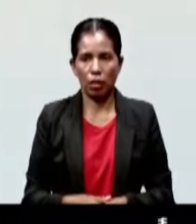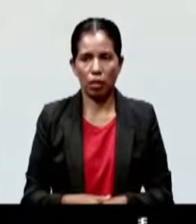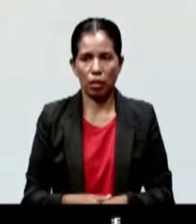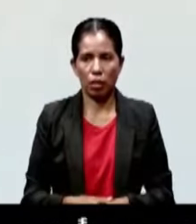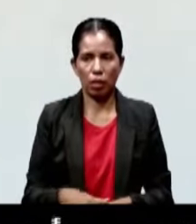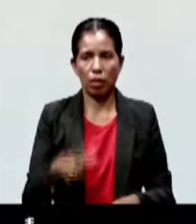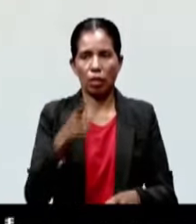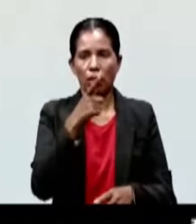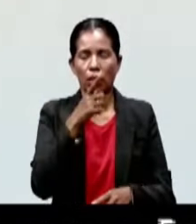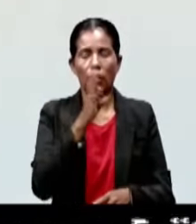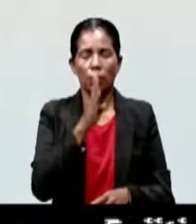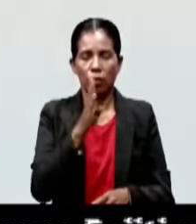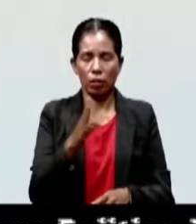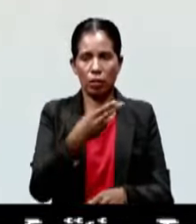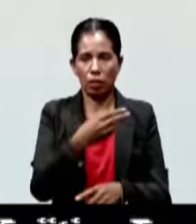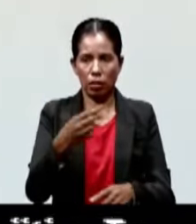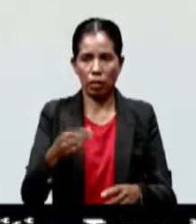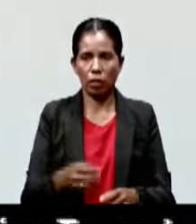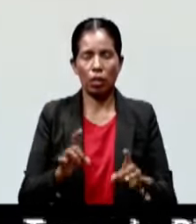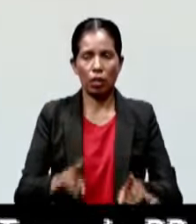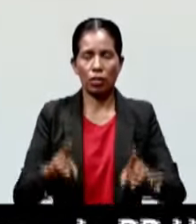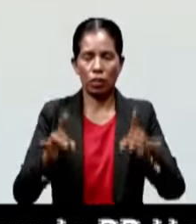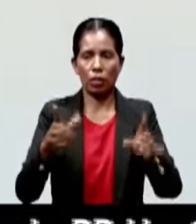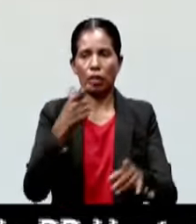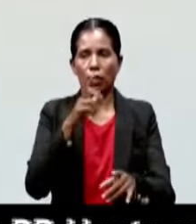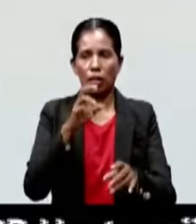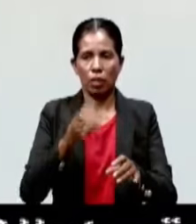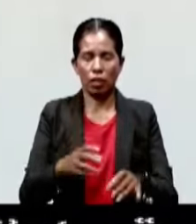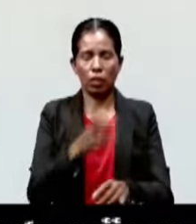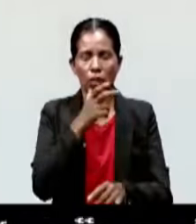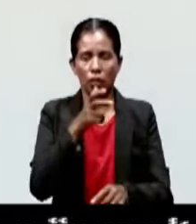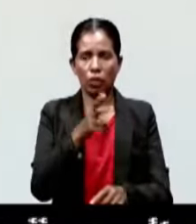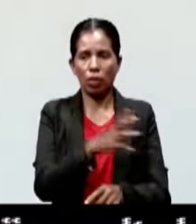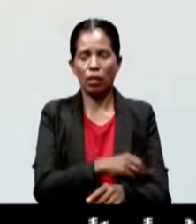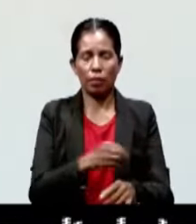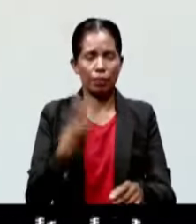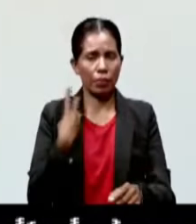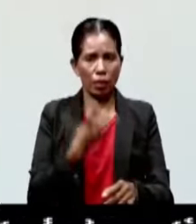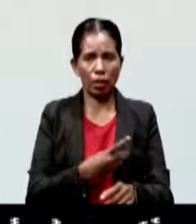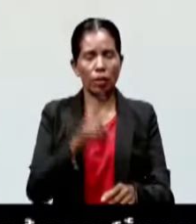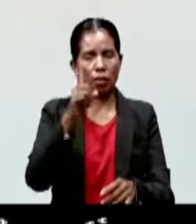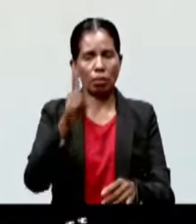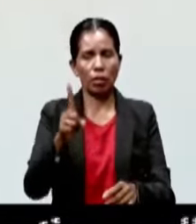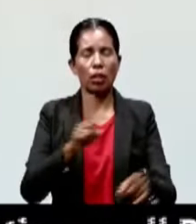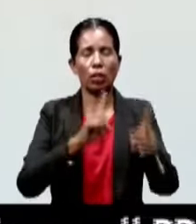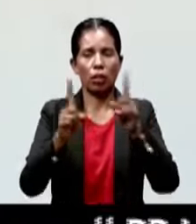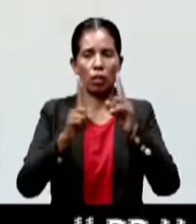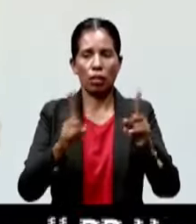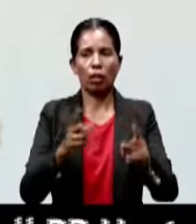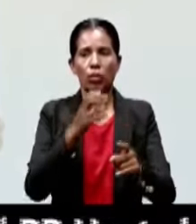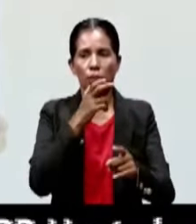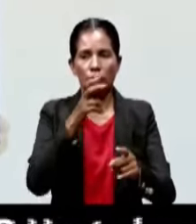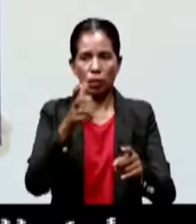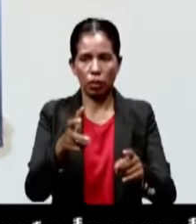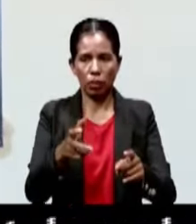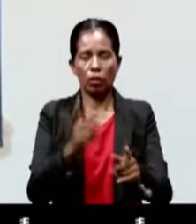a língua bahasa Indonésia. Austrália, liang inglês. Então, e da mesa, qual é liang português